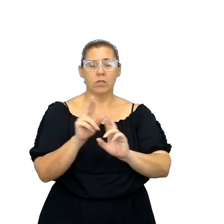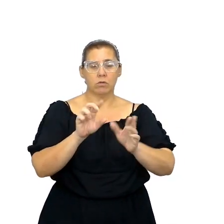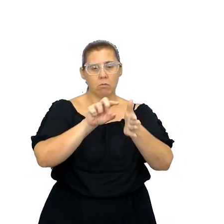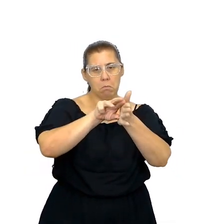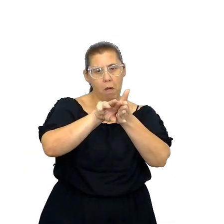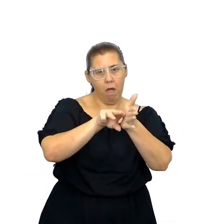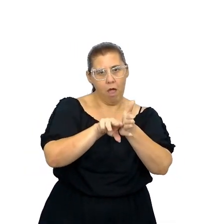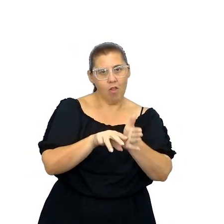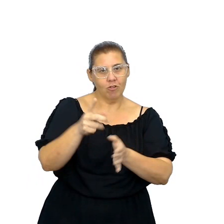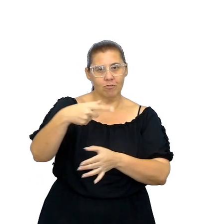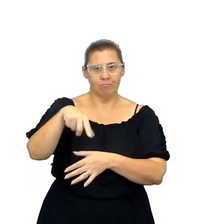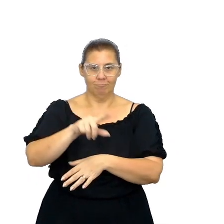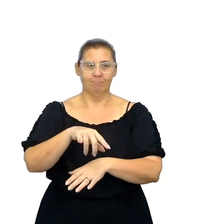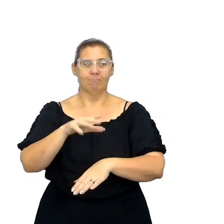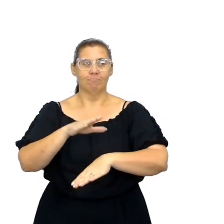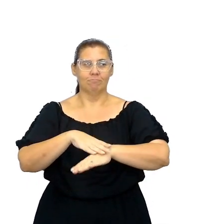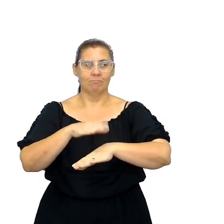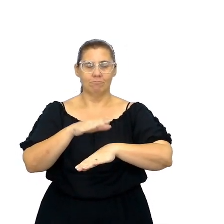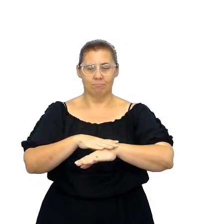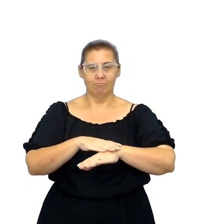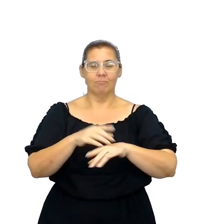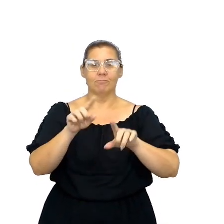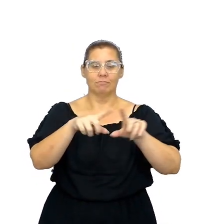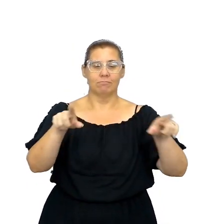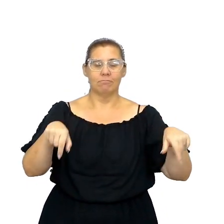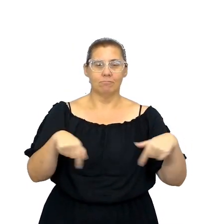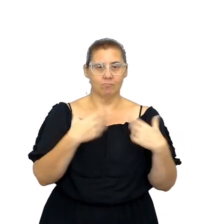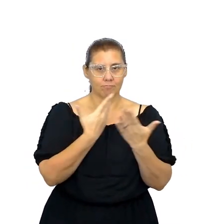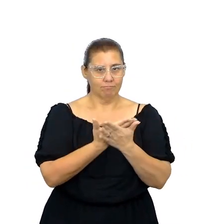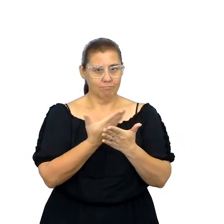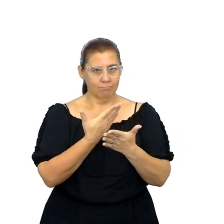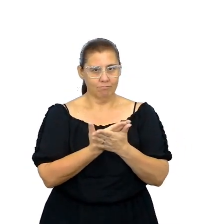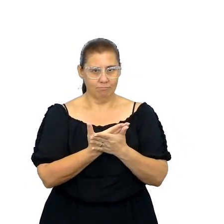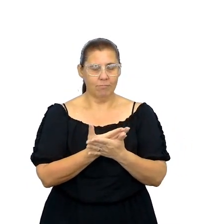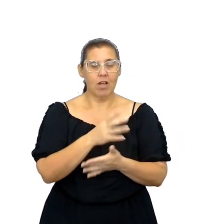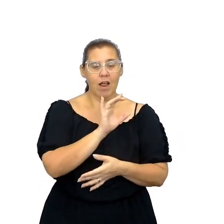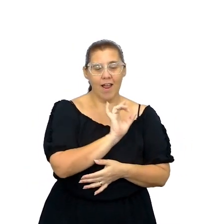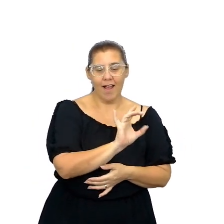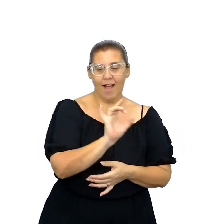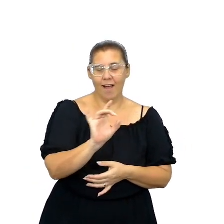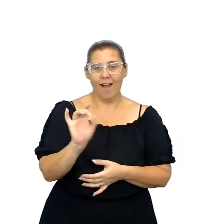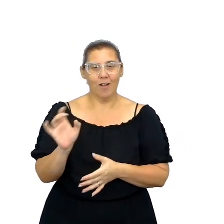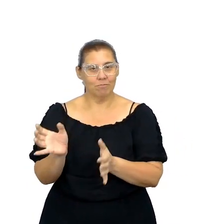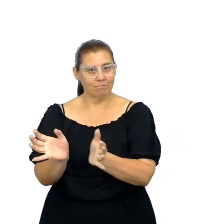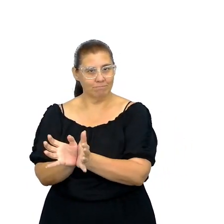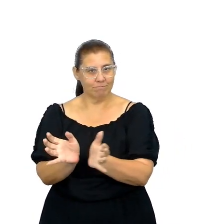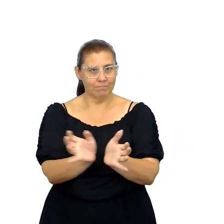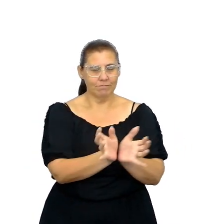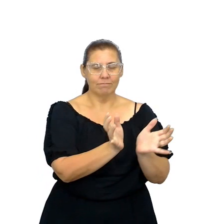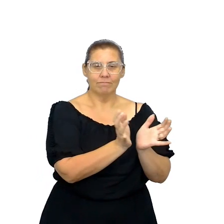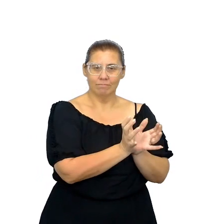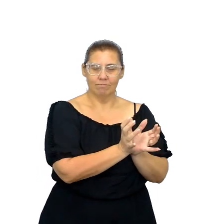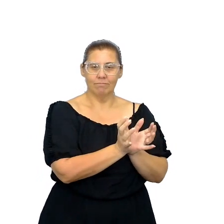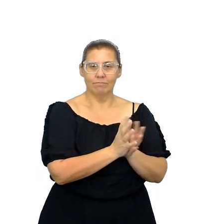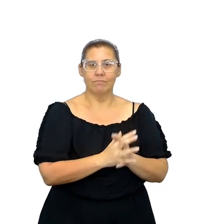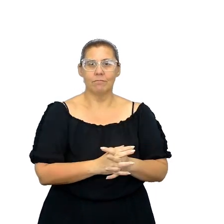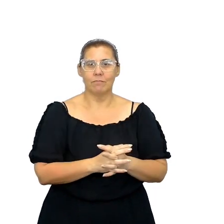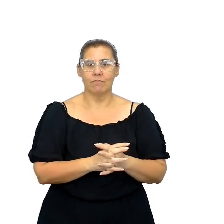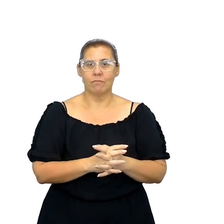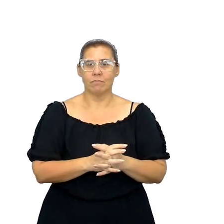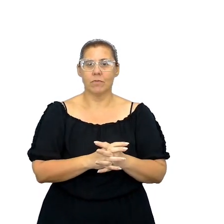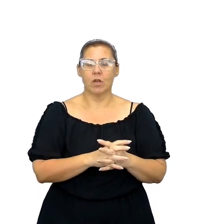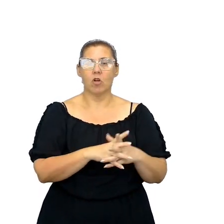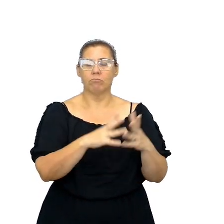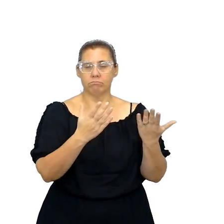metodologias que vocês irão aplicar em sala de aula, em cada uma de suas turmas. contribuindo